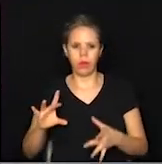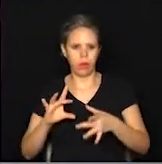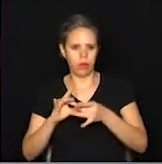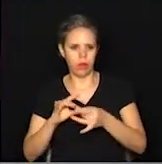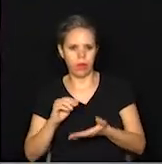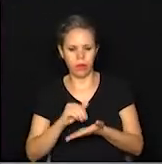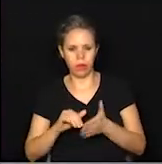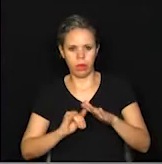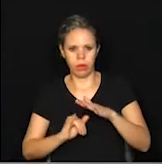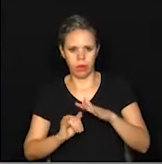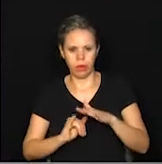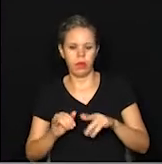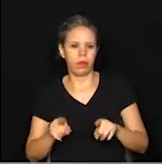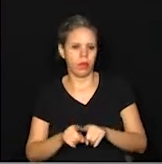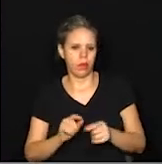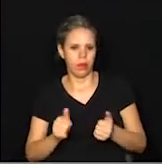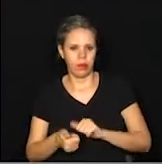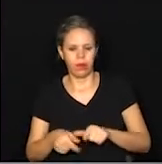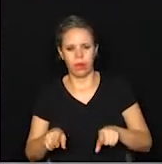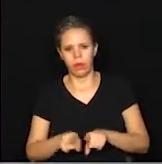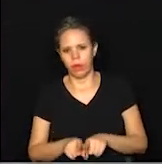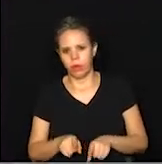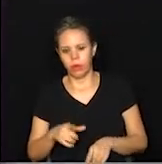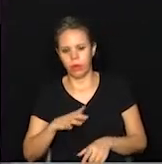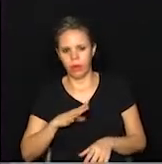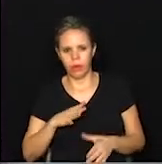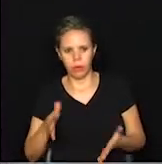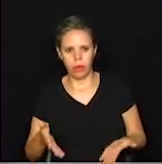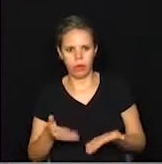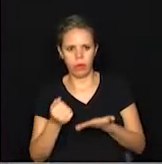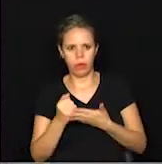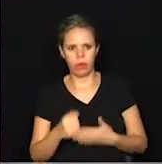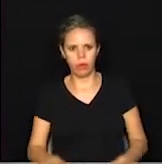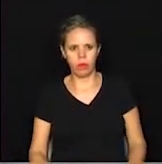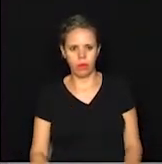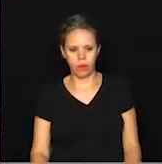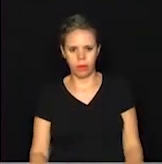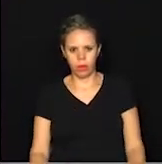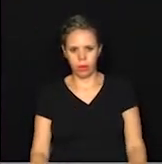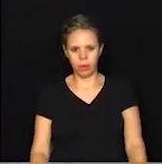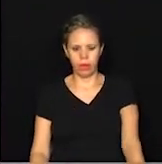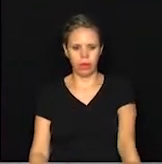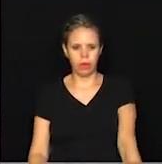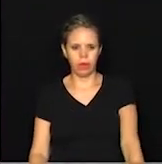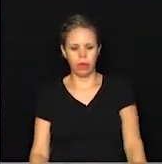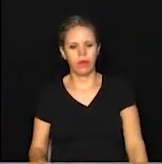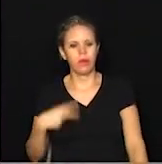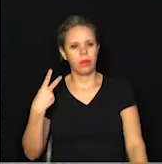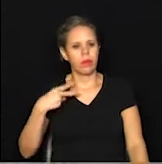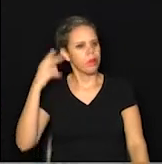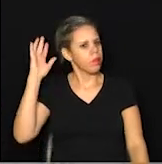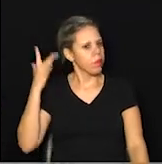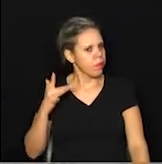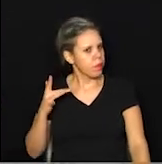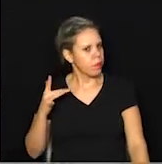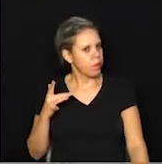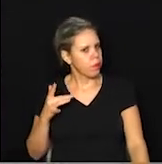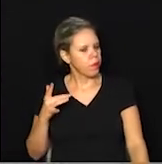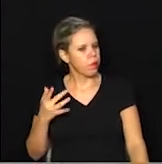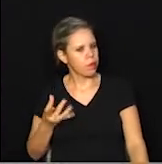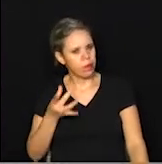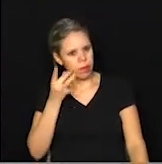Esporte e alimentadora do esporte da cidade, e também a vereadora Guida Calisto, aqui, que